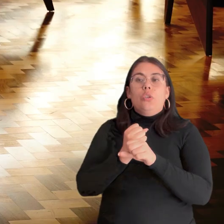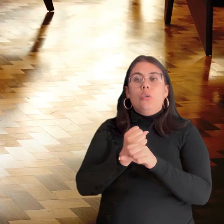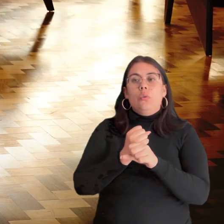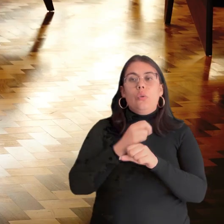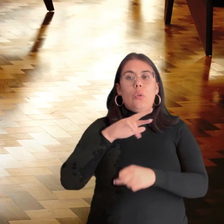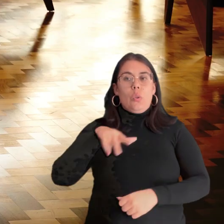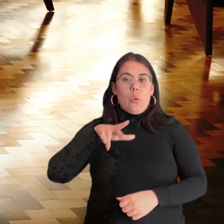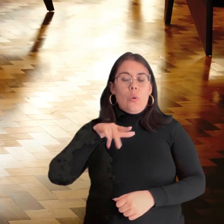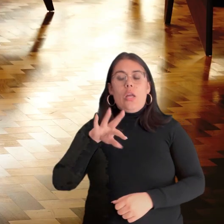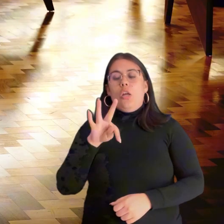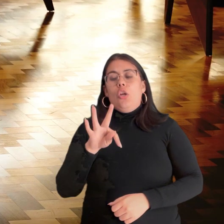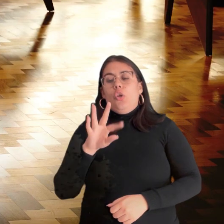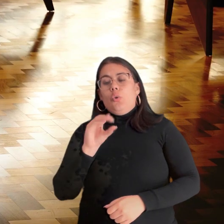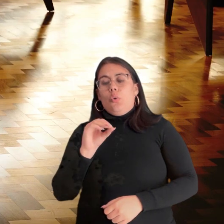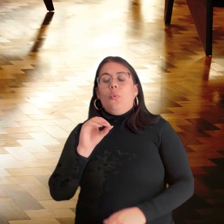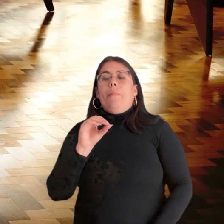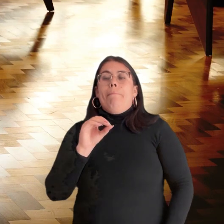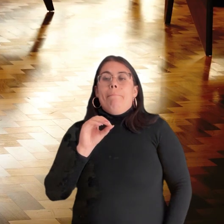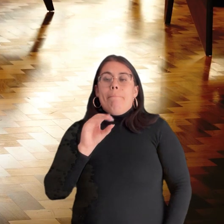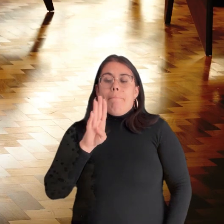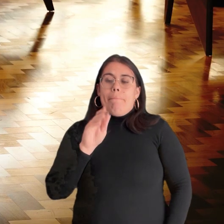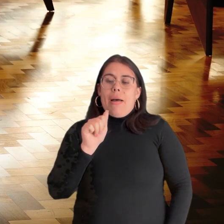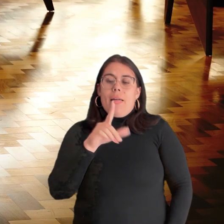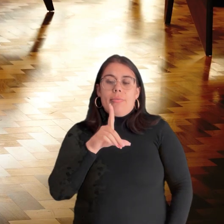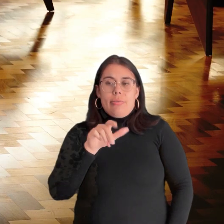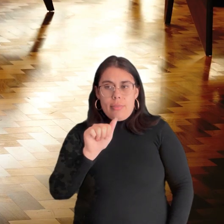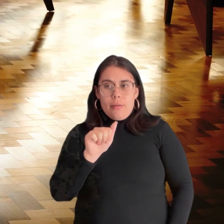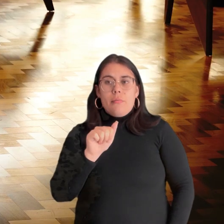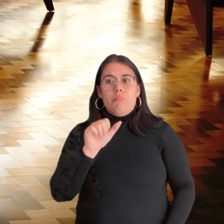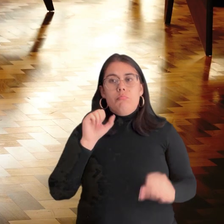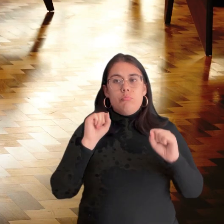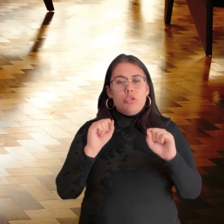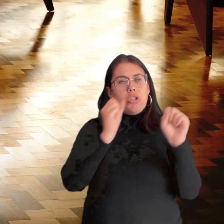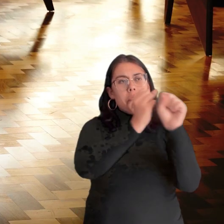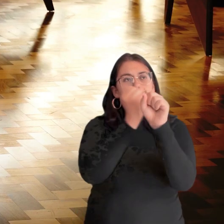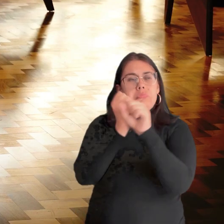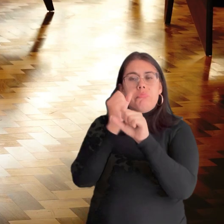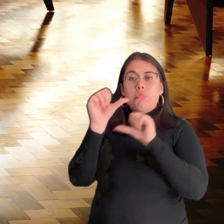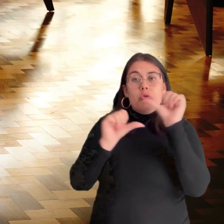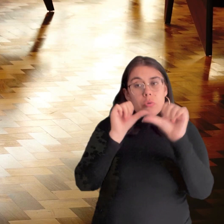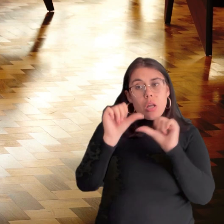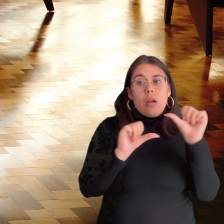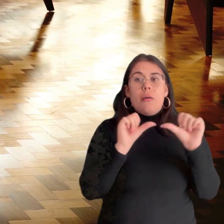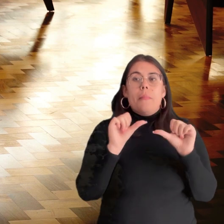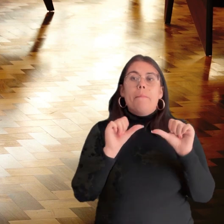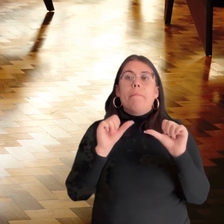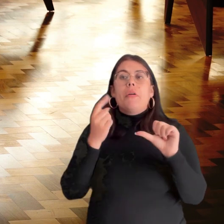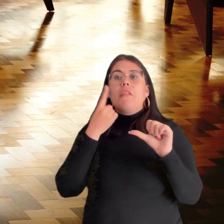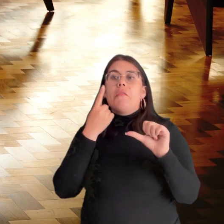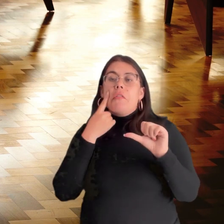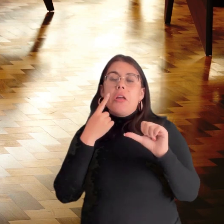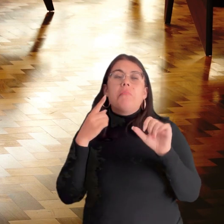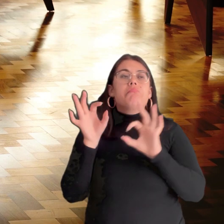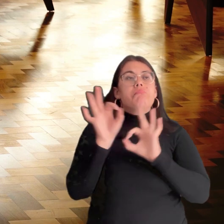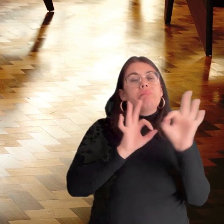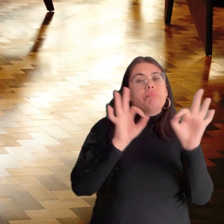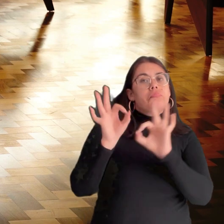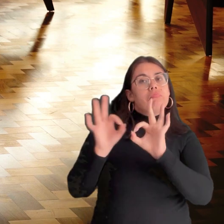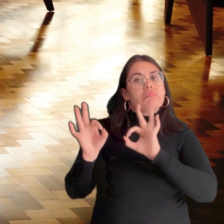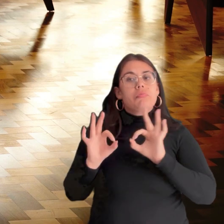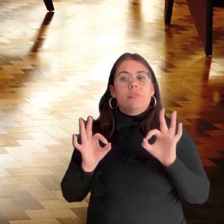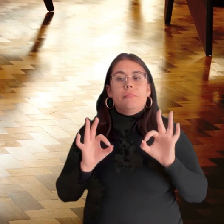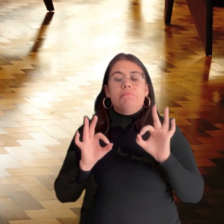diante deles com uma certa distância. A parte de teleiro também está reunida lá, e isso dialogou, é um